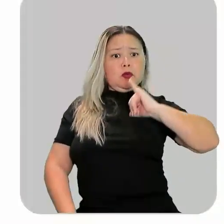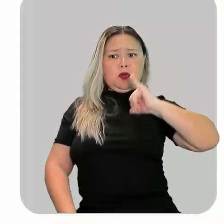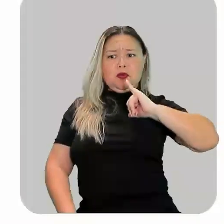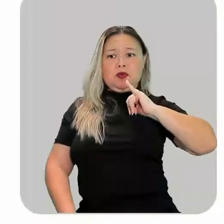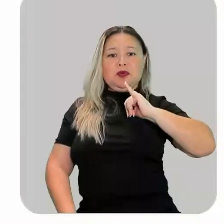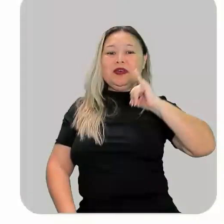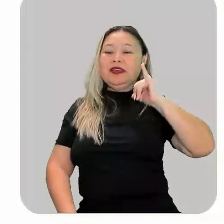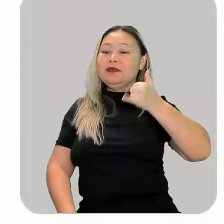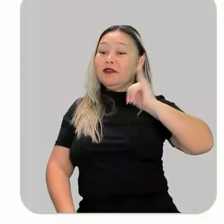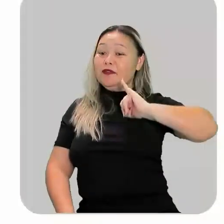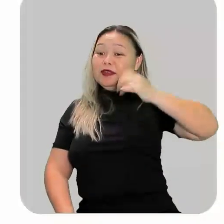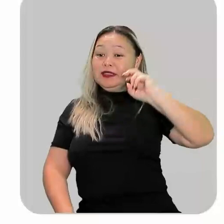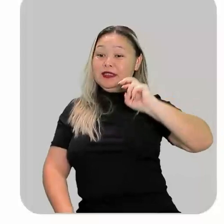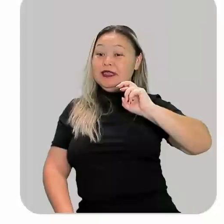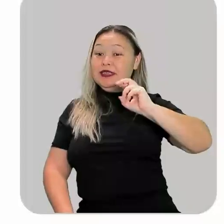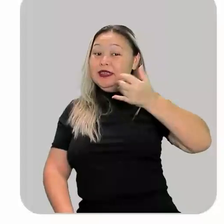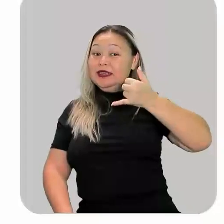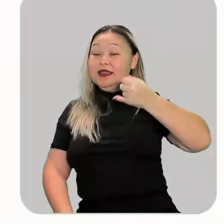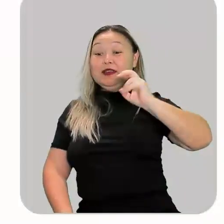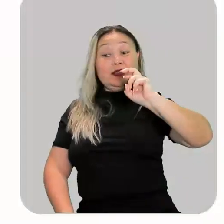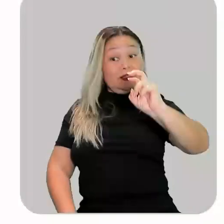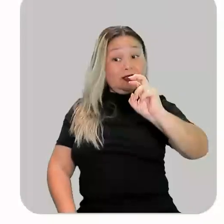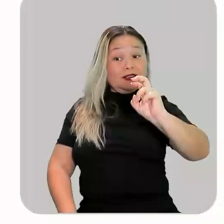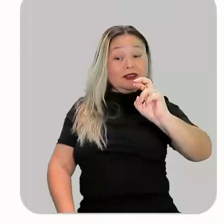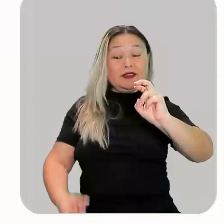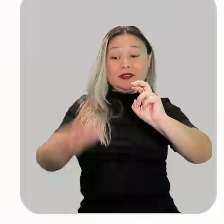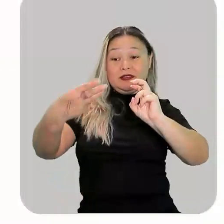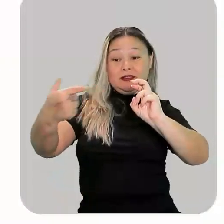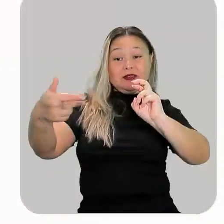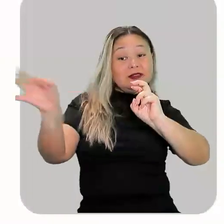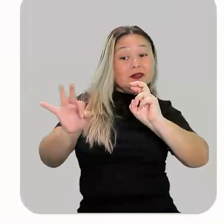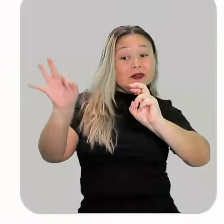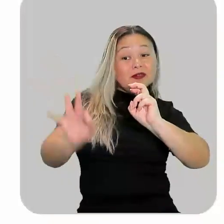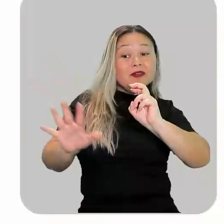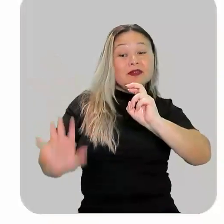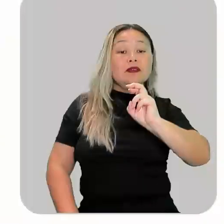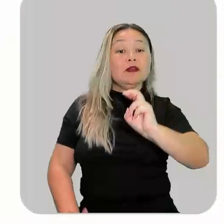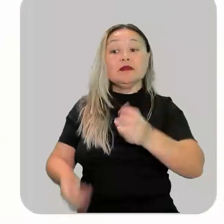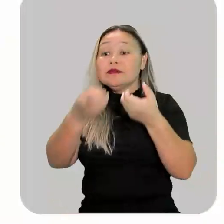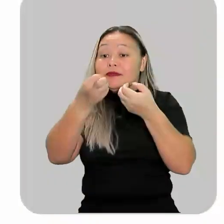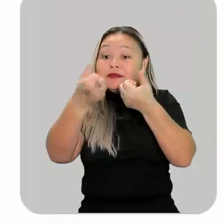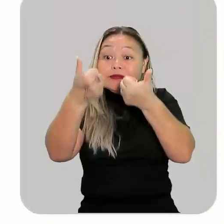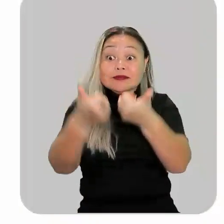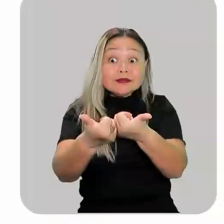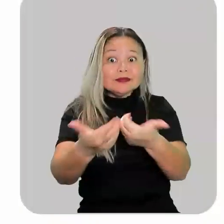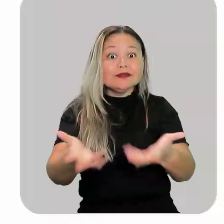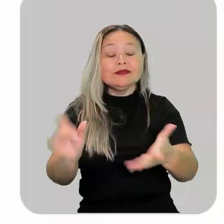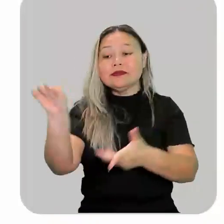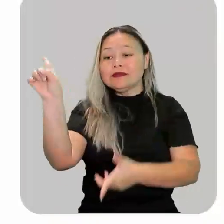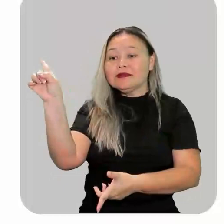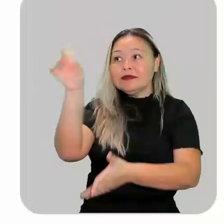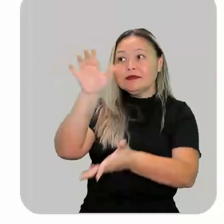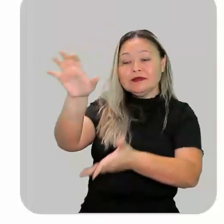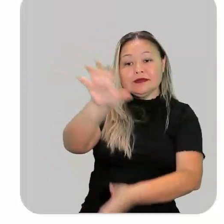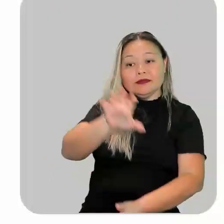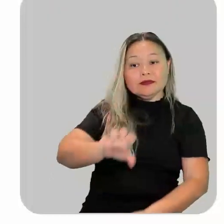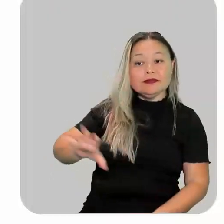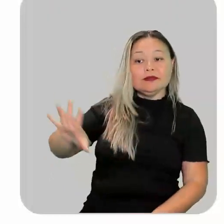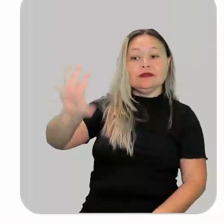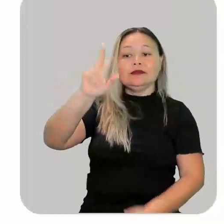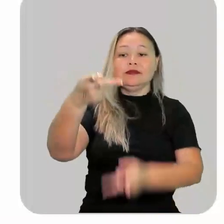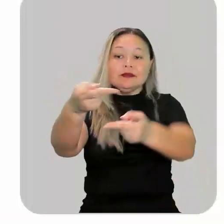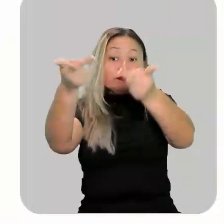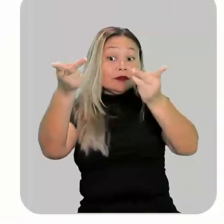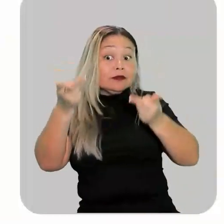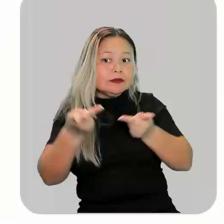perfume 32. E o quinto perfume, 32%. muito bem, de novo um gráfico de setor, um gráfico de